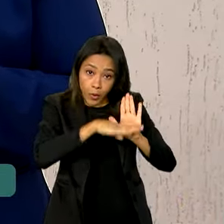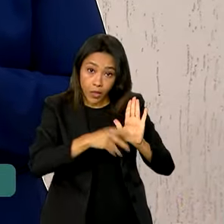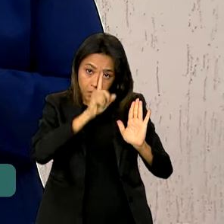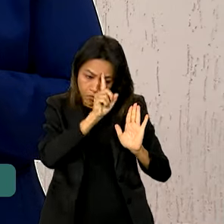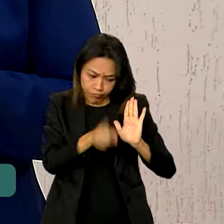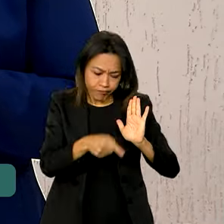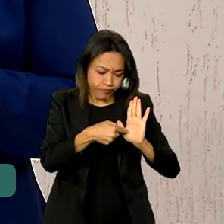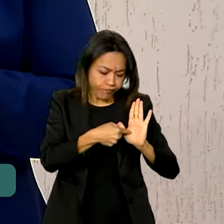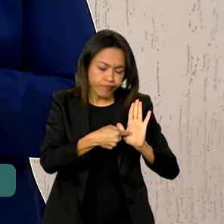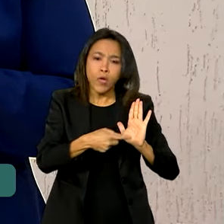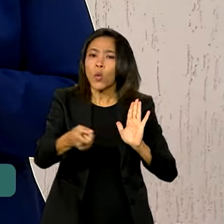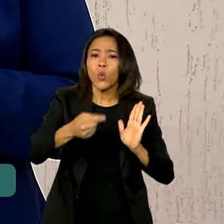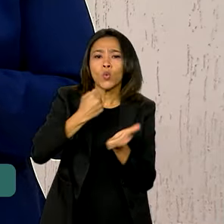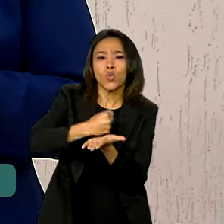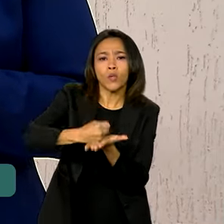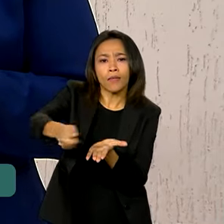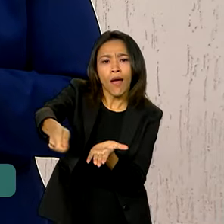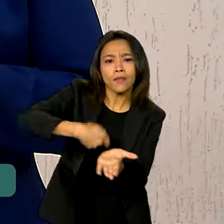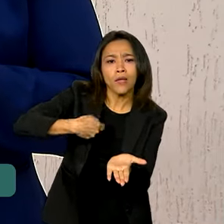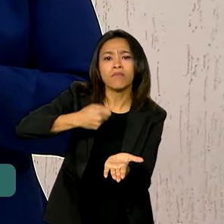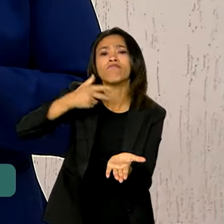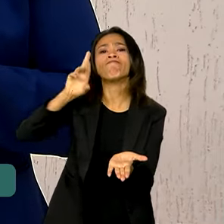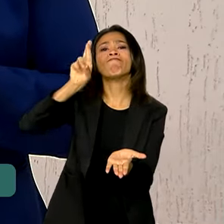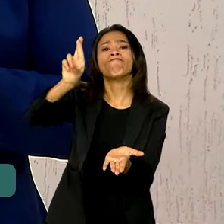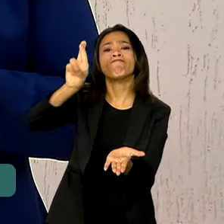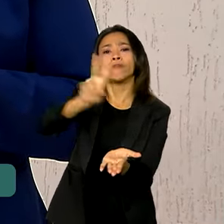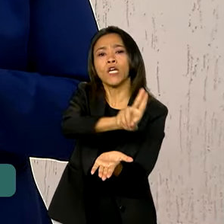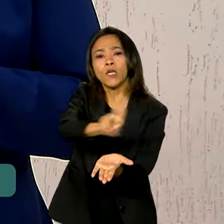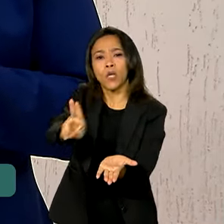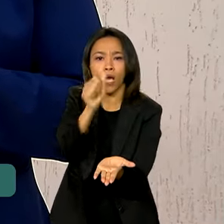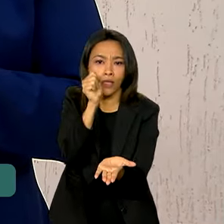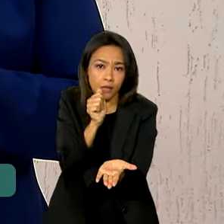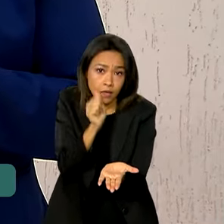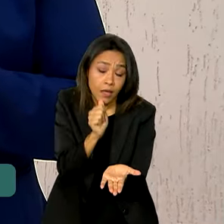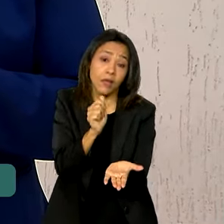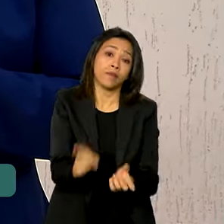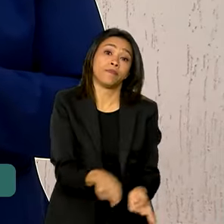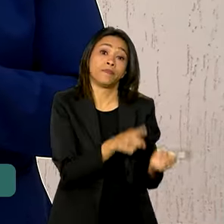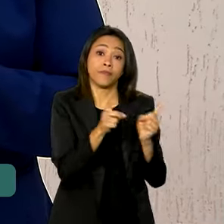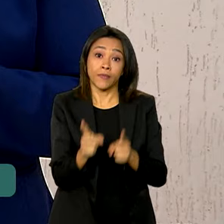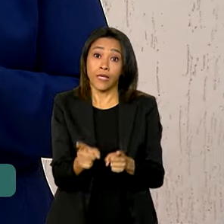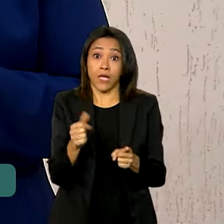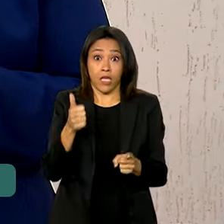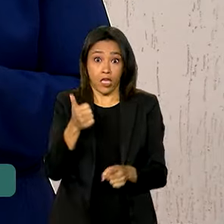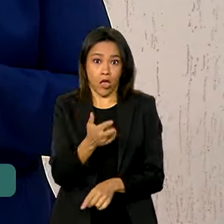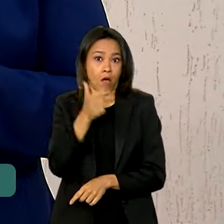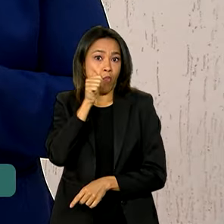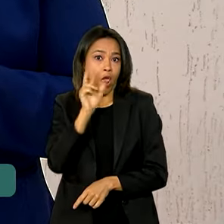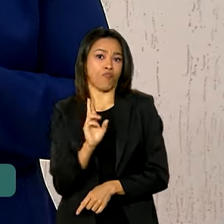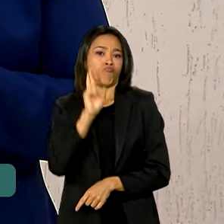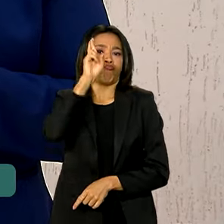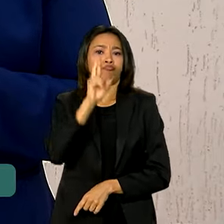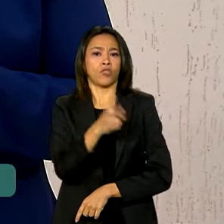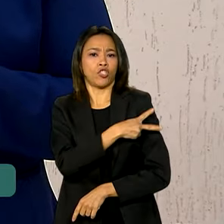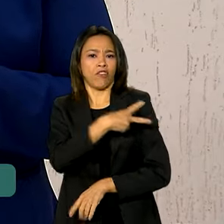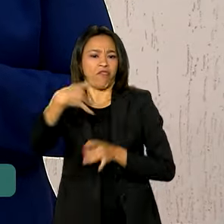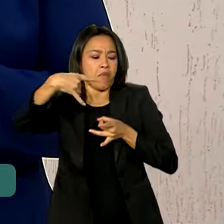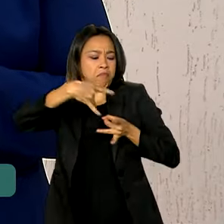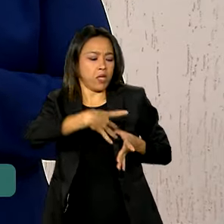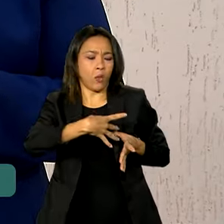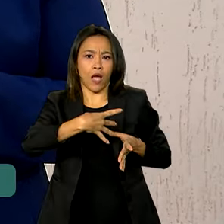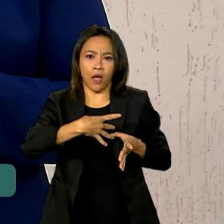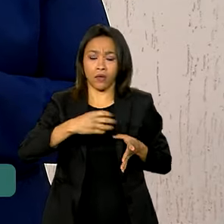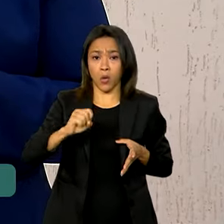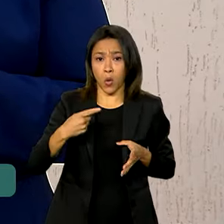os contratos sejam assinados de preferência em nome da mulher. E no caso das chefes de família, que foram abandonadas